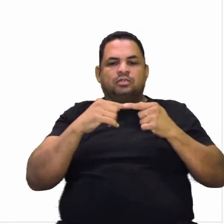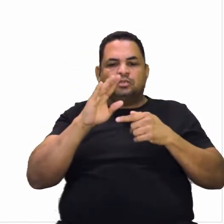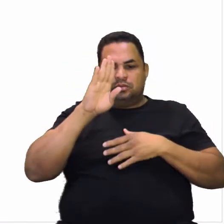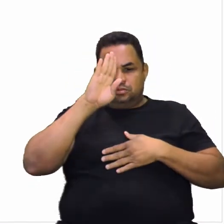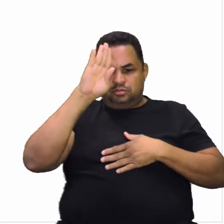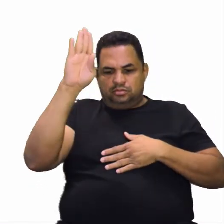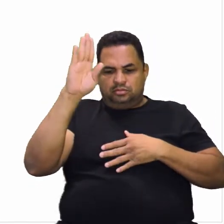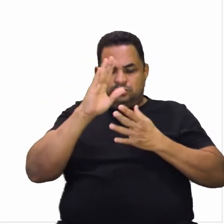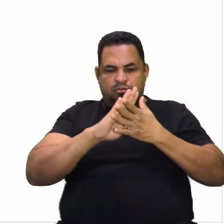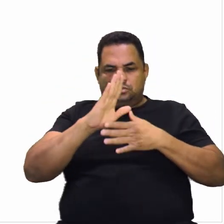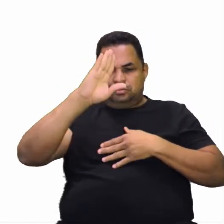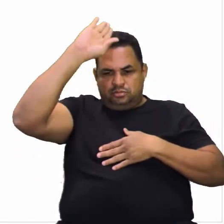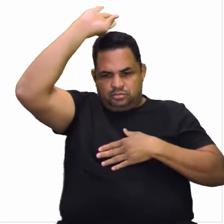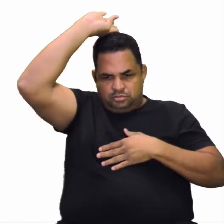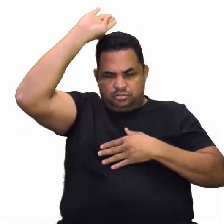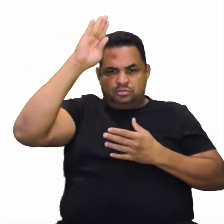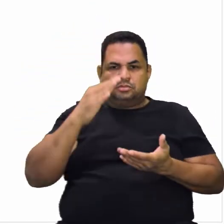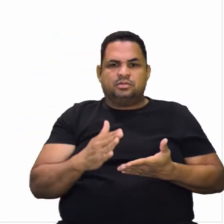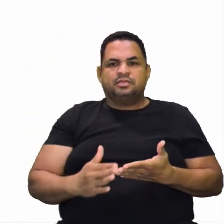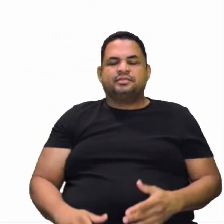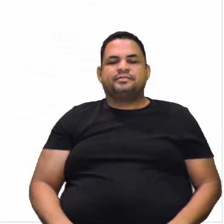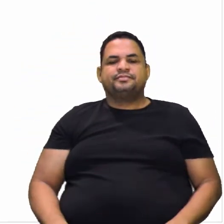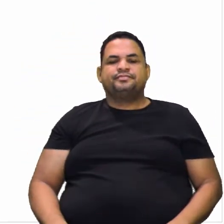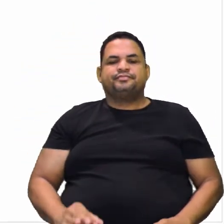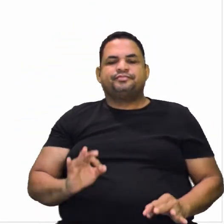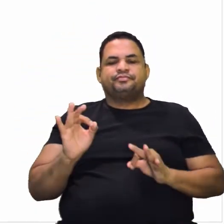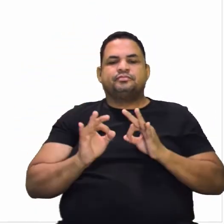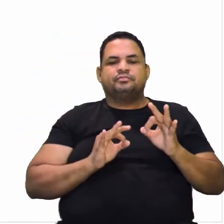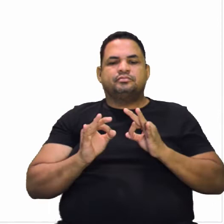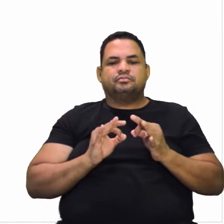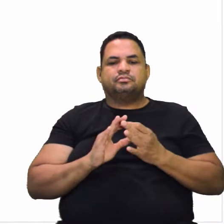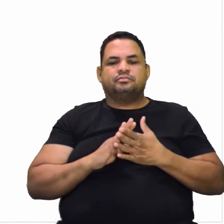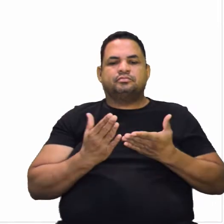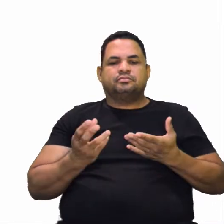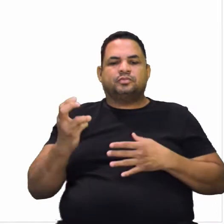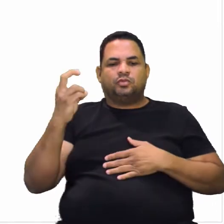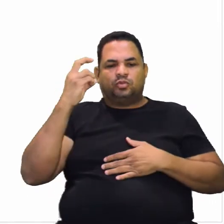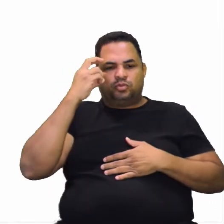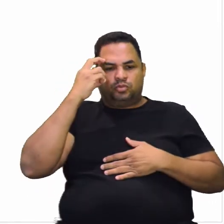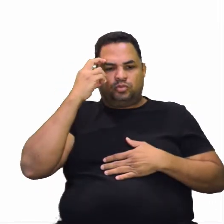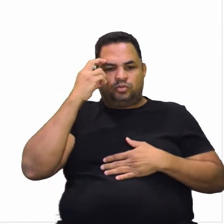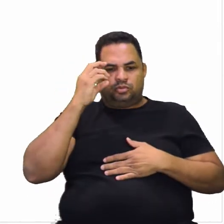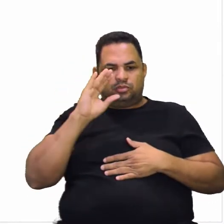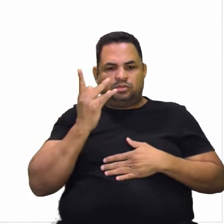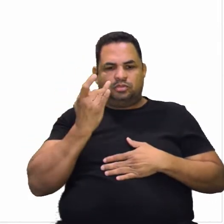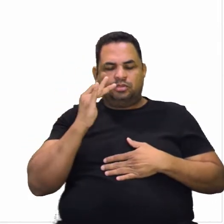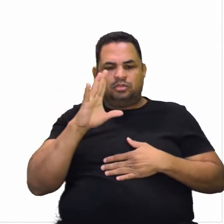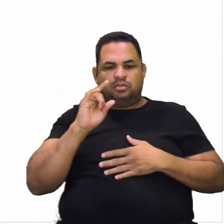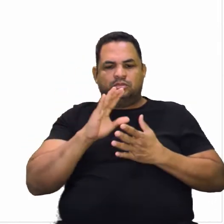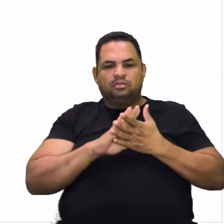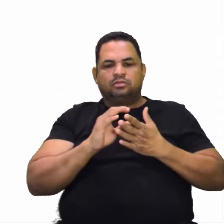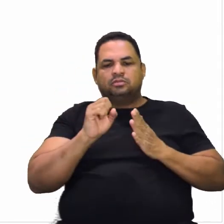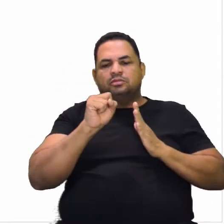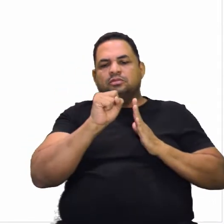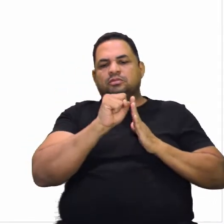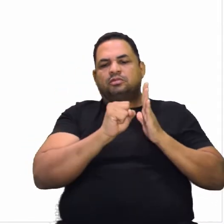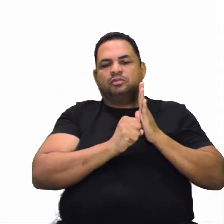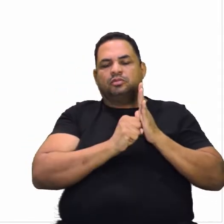os romanos. Aí vai se formar a cultura helenística, que vai do século IV ao século